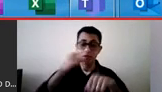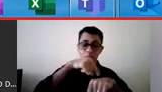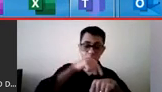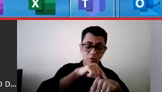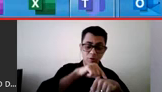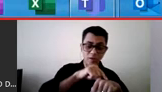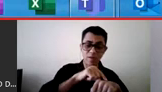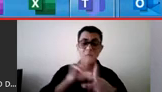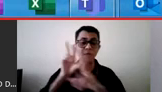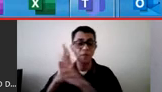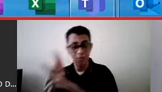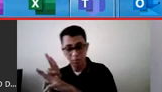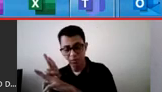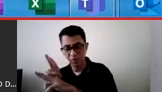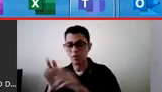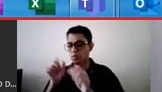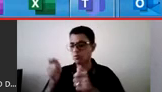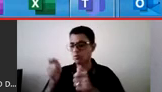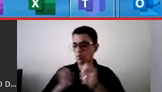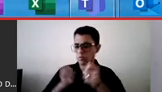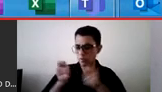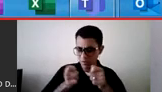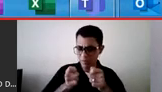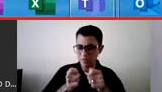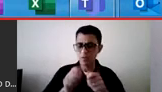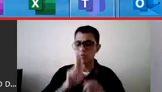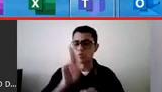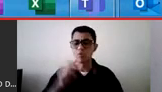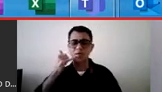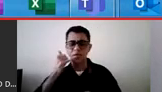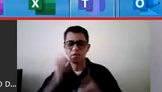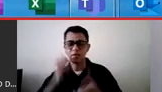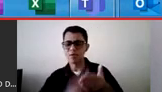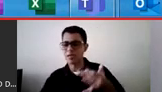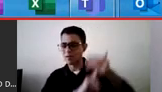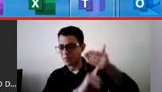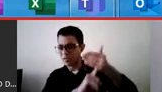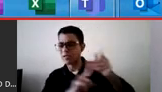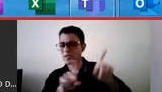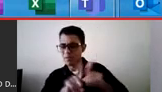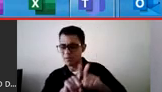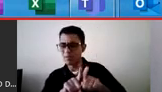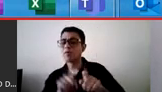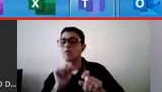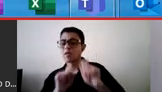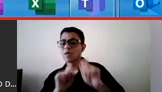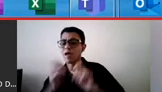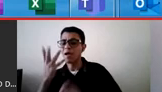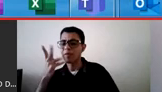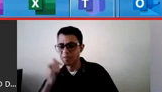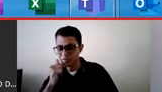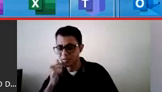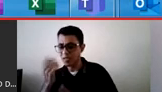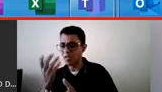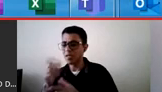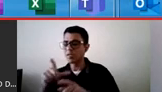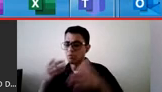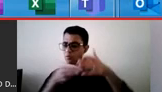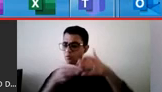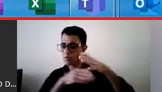tal hora, controla também a questão do uso do celular, das mídias, né? E isso faz com que a criança adquira uma